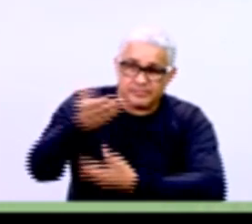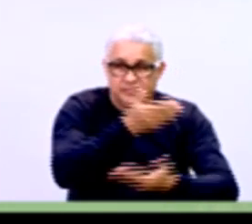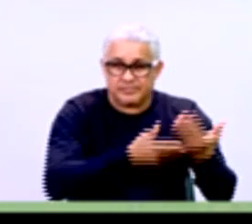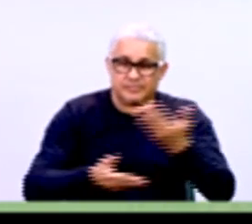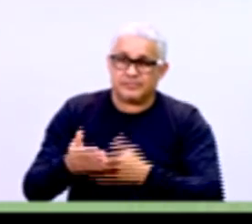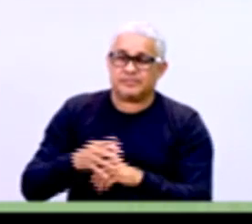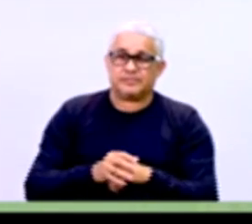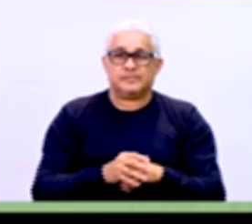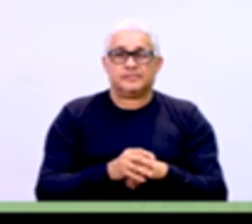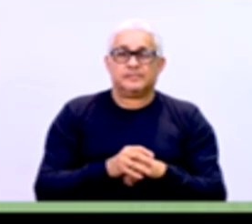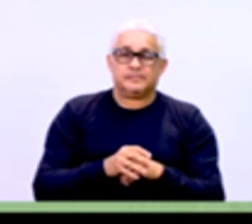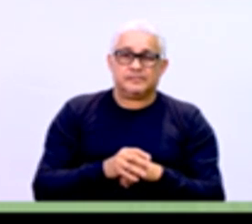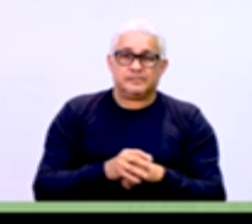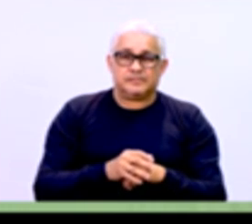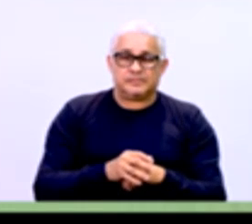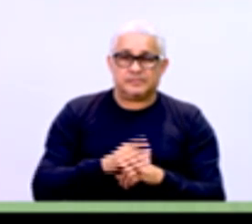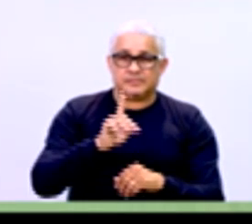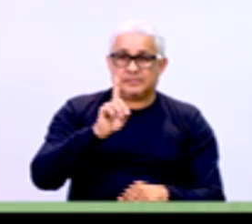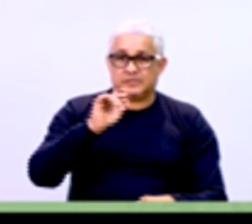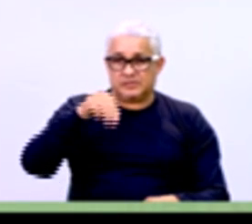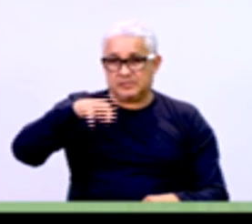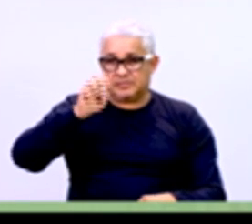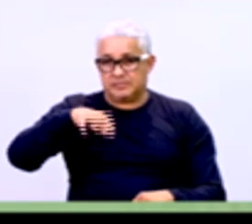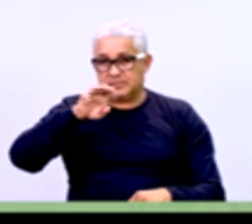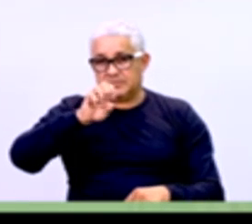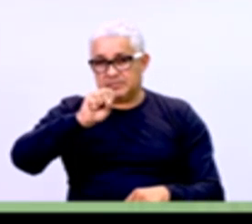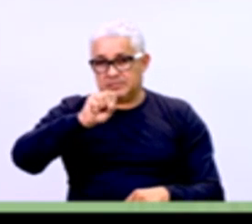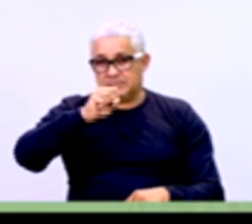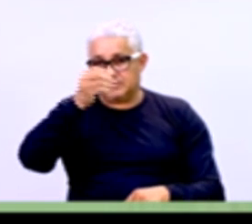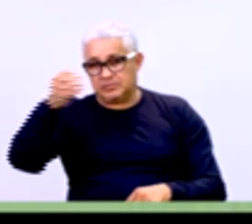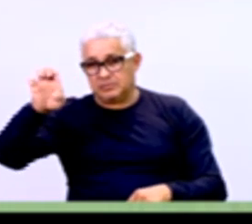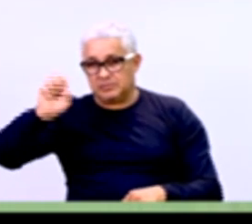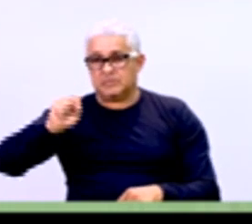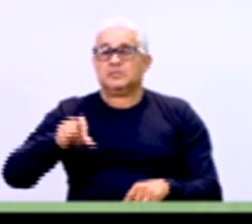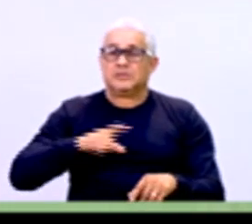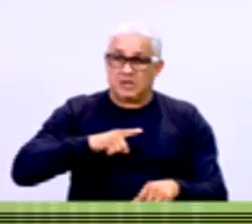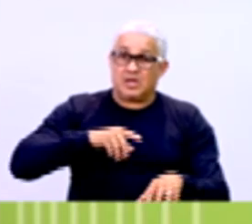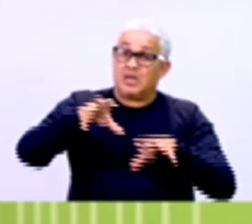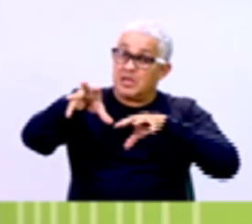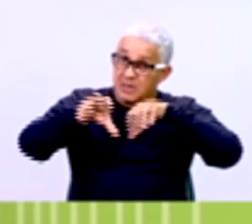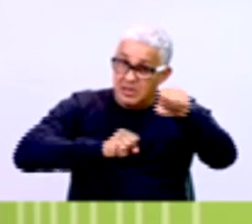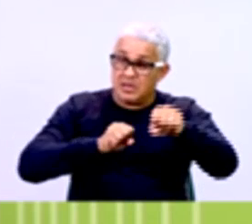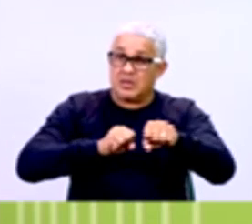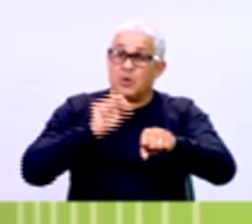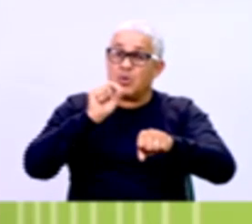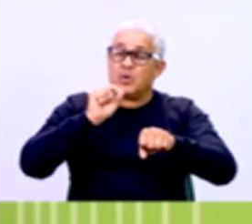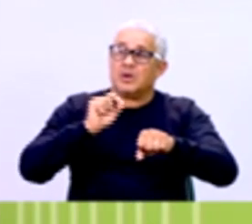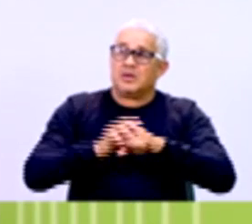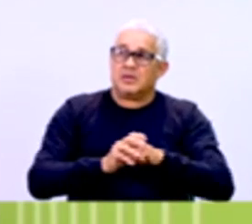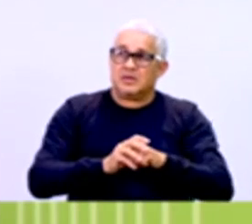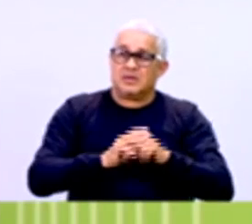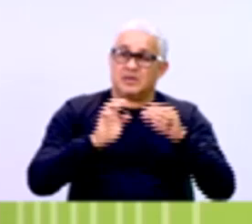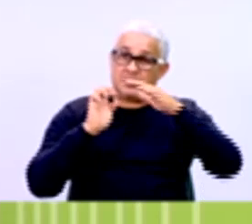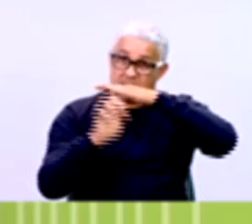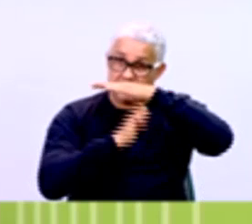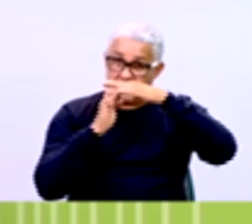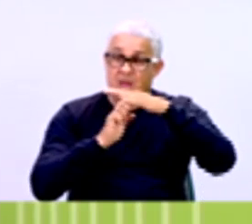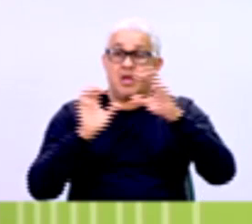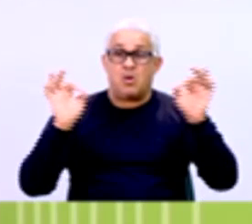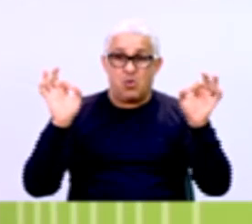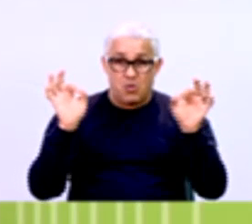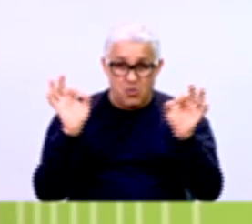nessas questões, nessas dimensões, surgem os certificados. O certificado está dizendo o quê? Que aquela empresa